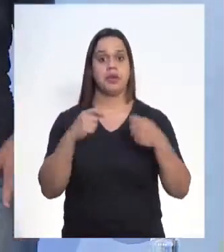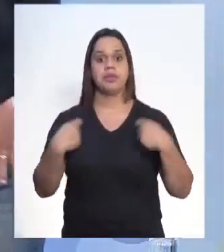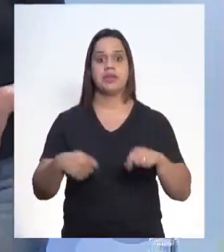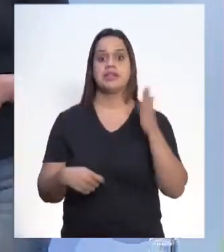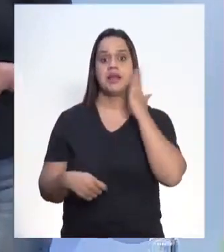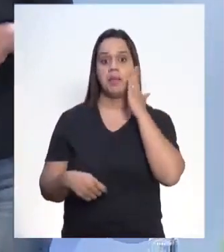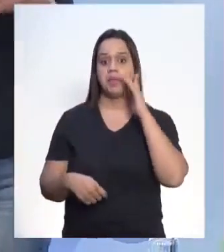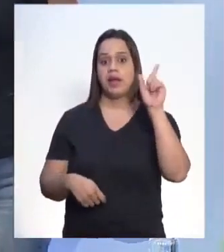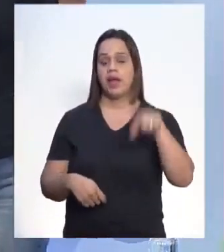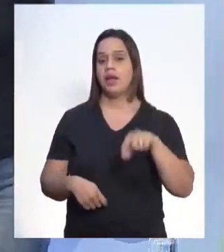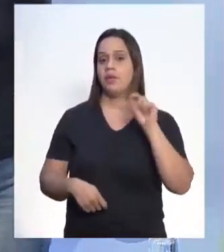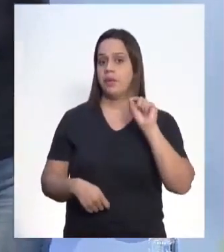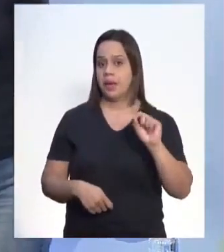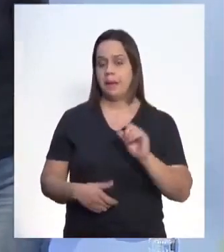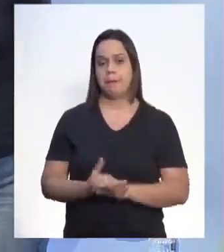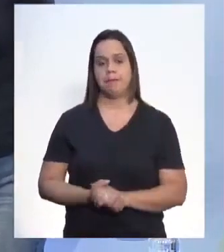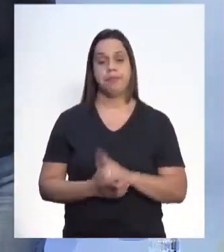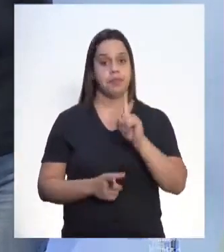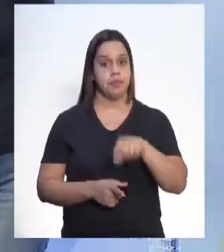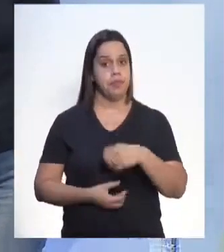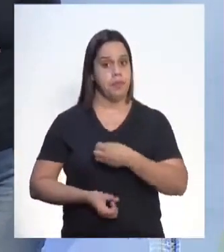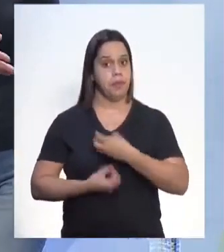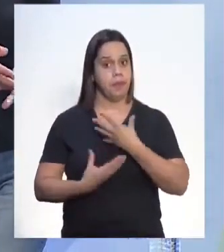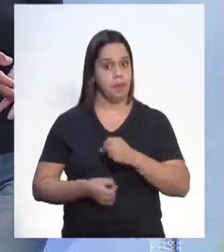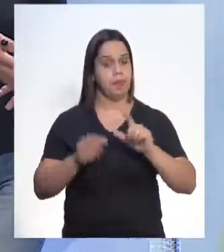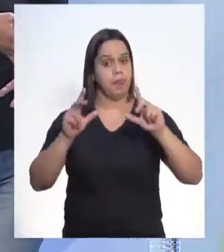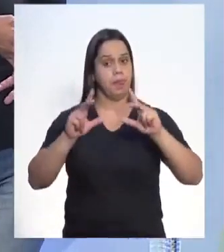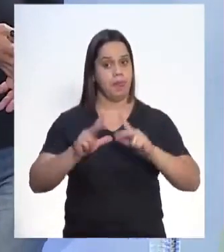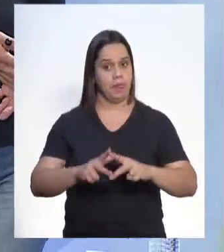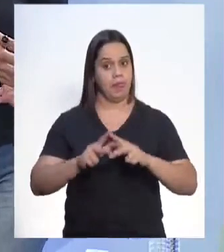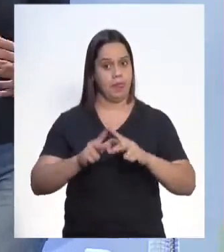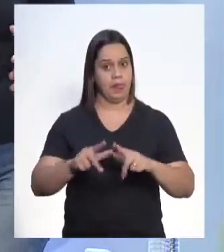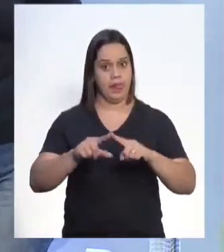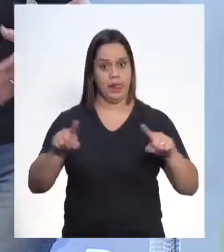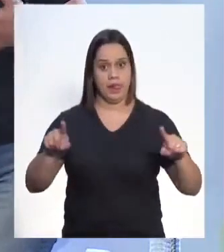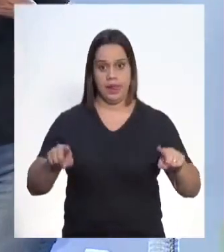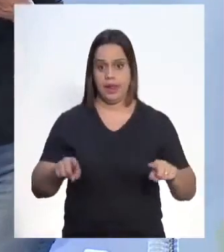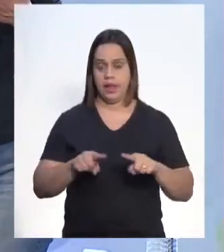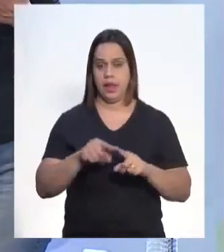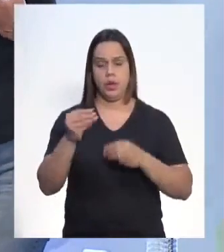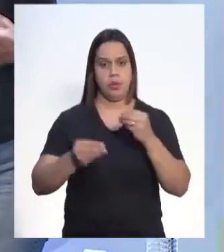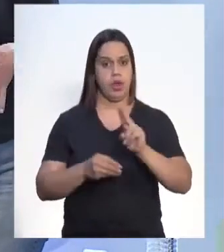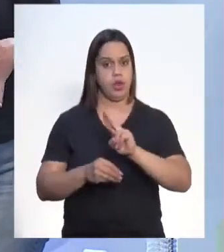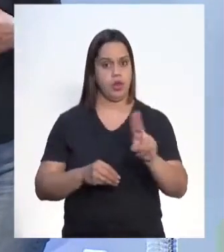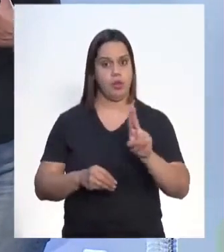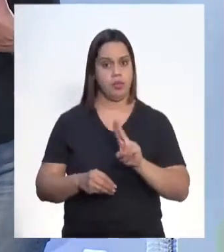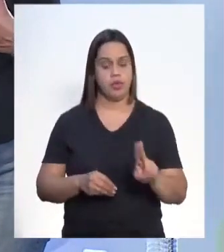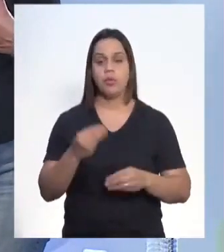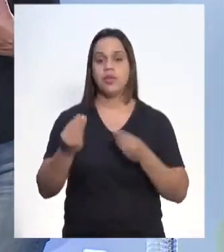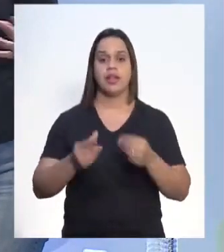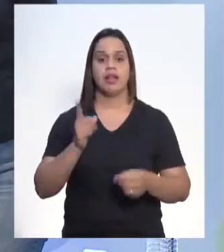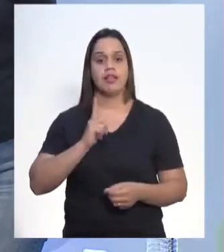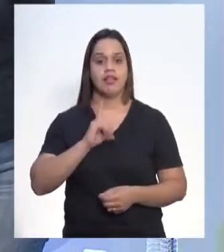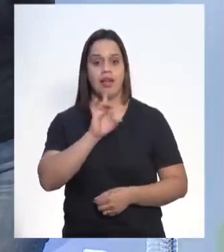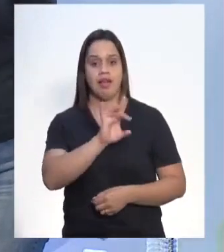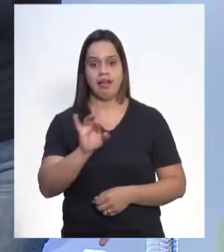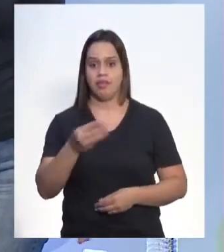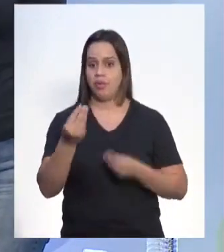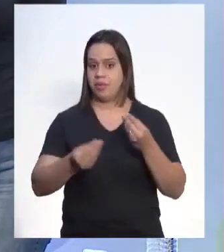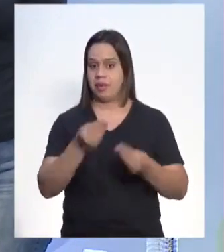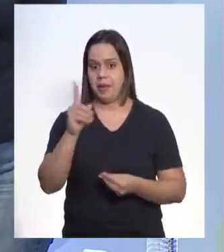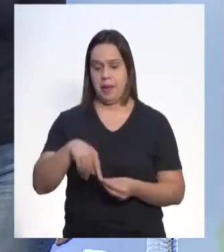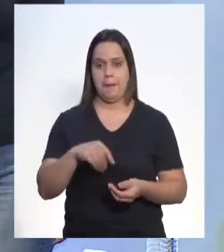saber é os dados de um triângulo retângulo, seus nomes, o que ele possui.